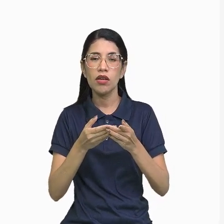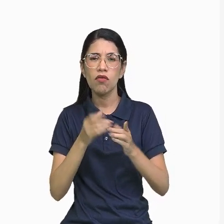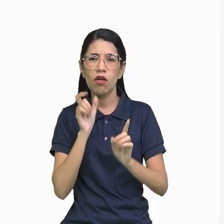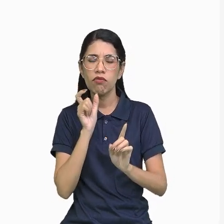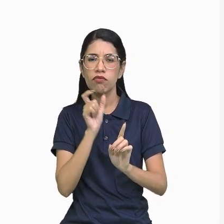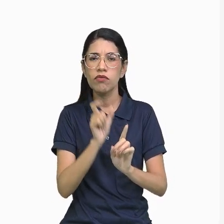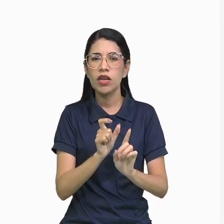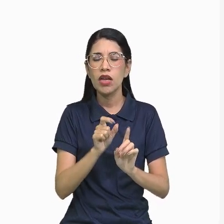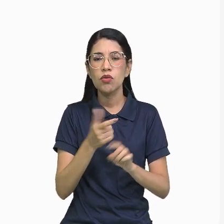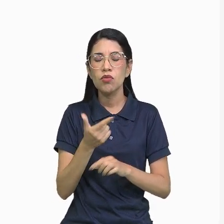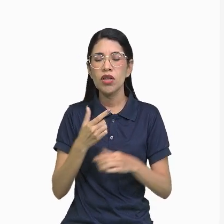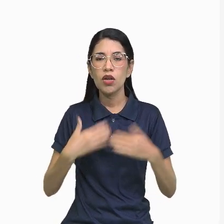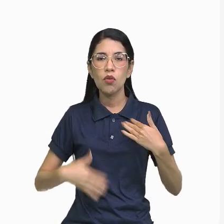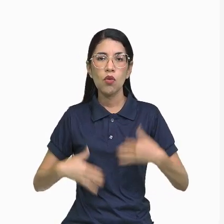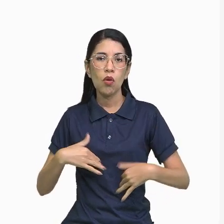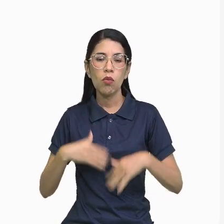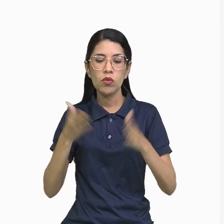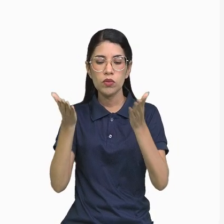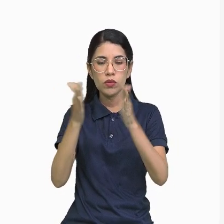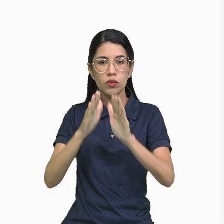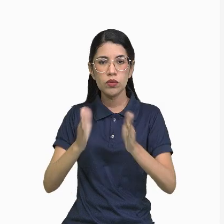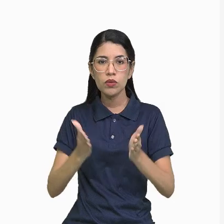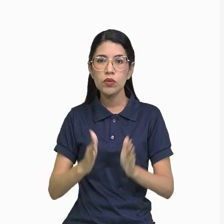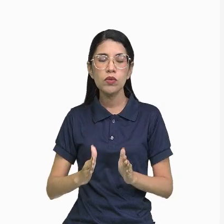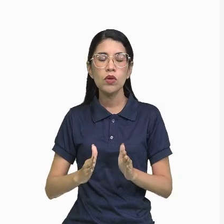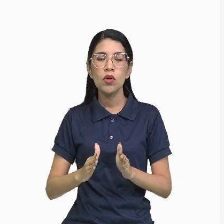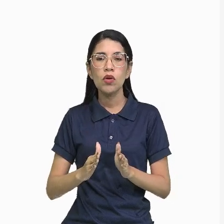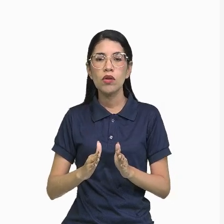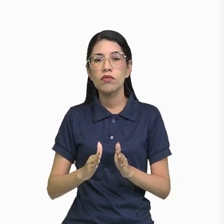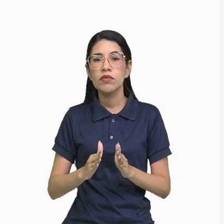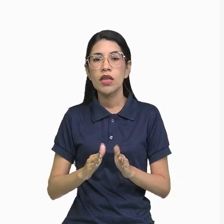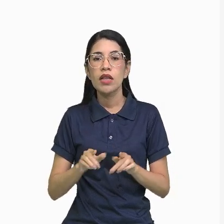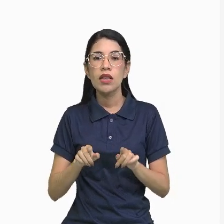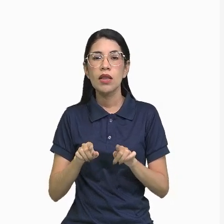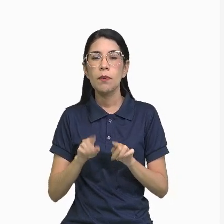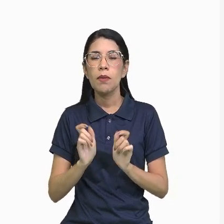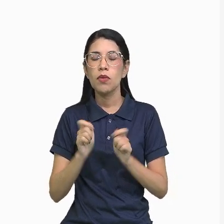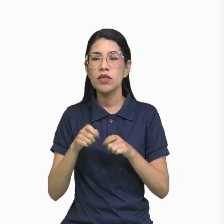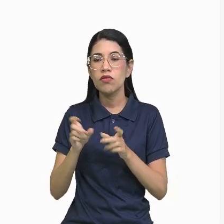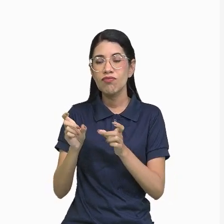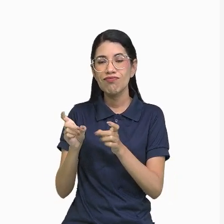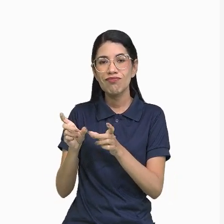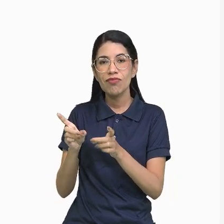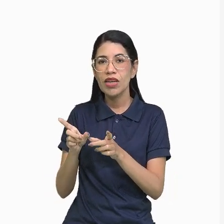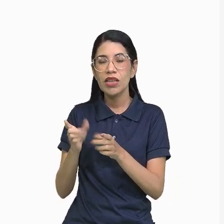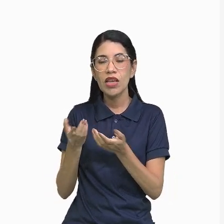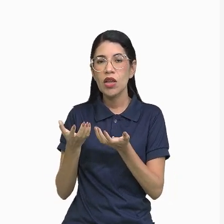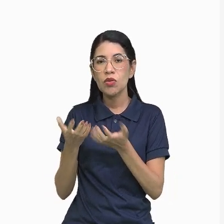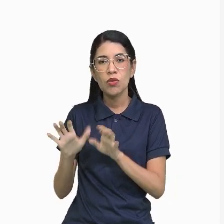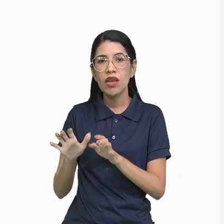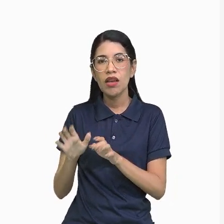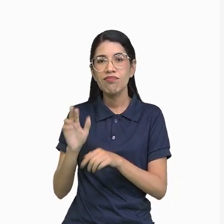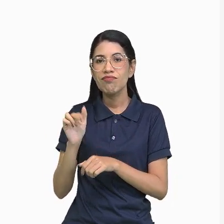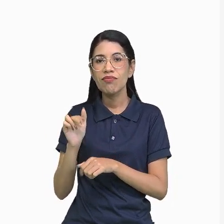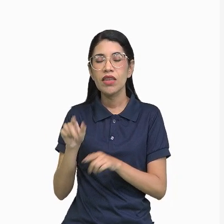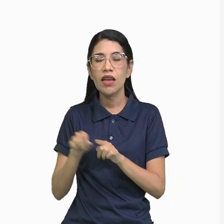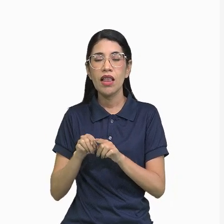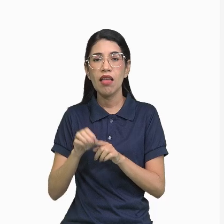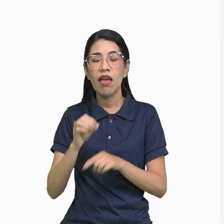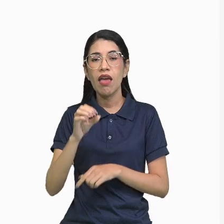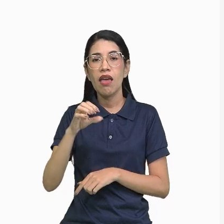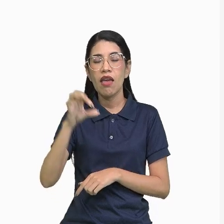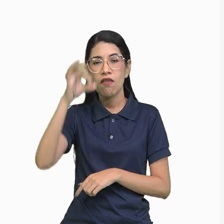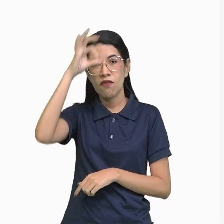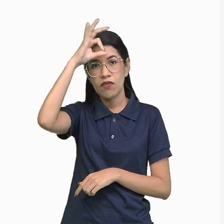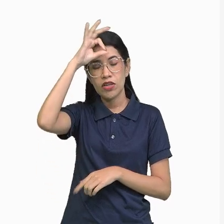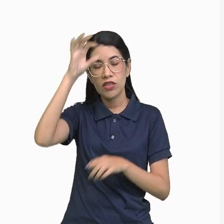tem corpo. A pessoa de quem falarei mal tem corpo para vender. Ninguém a quer. Ela é virgem e